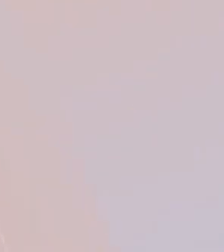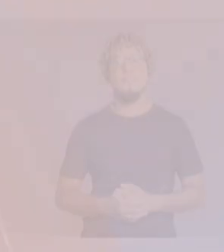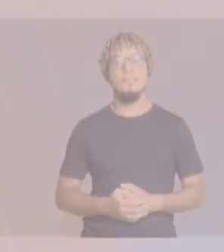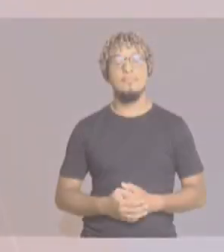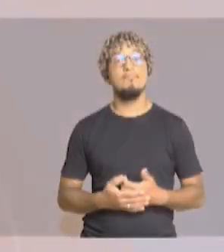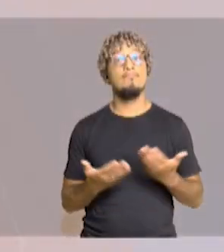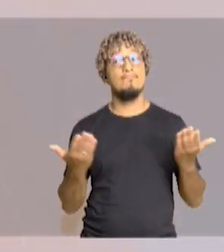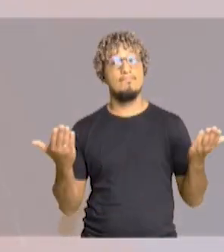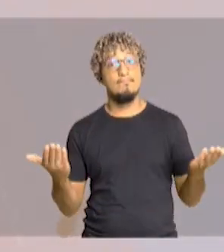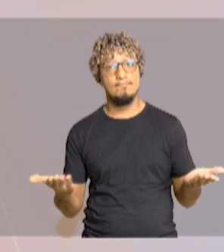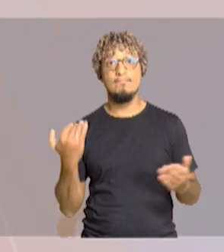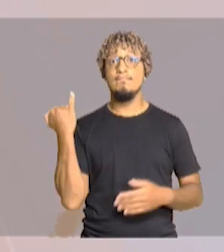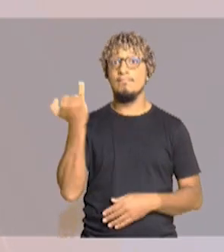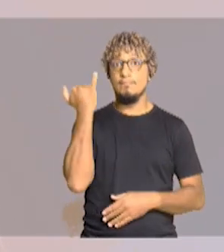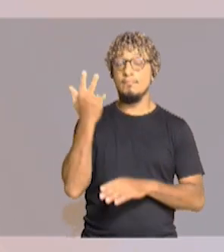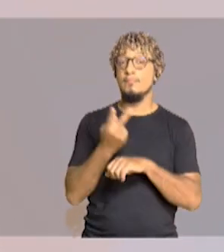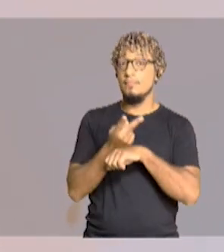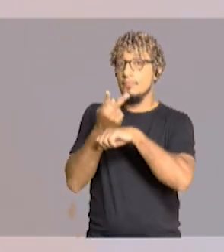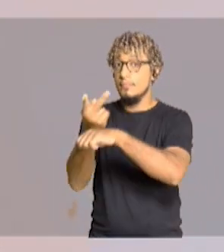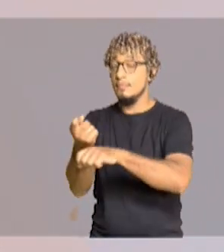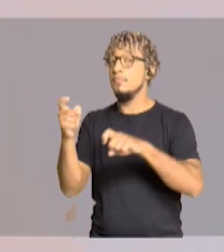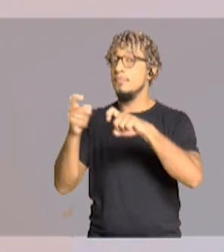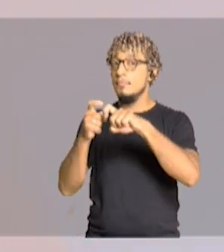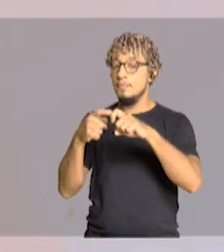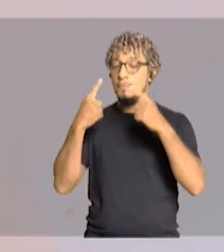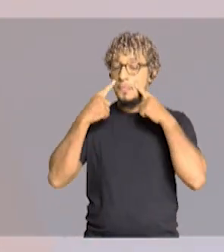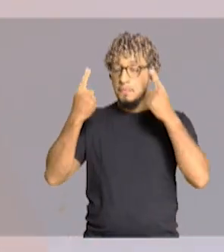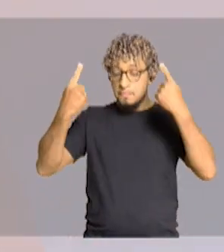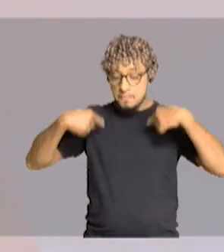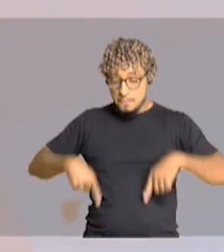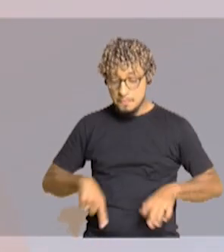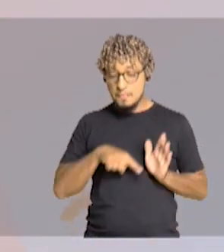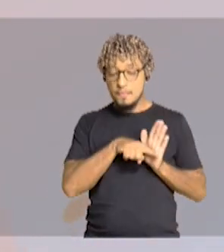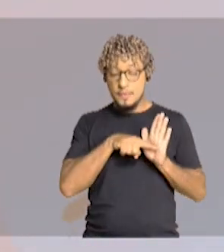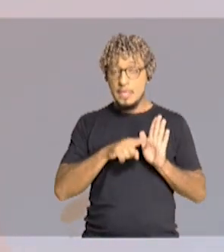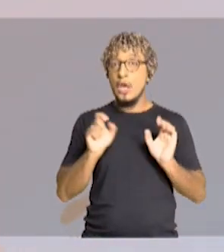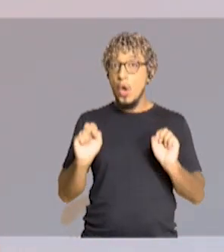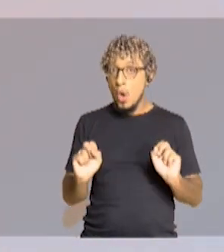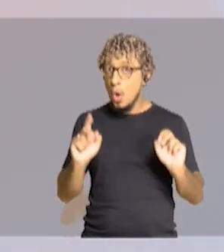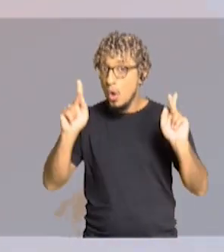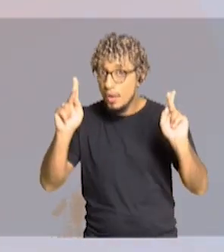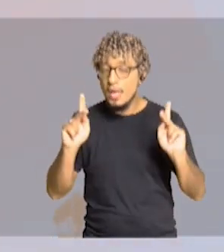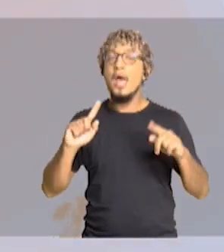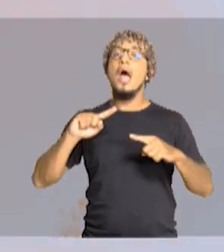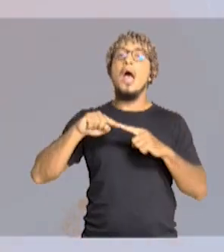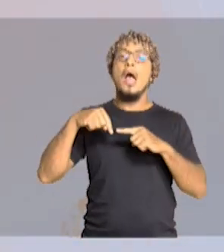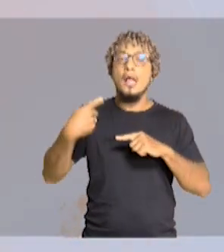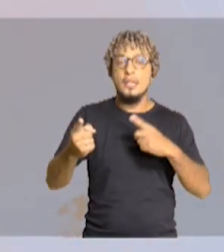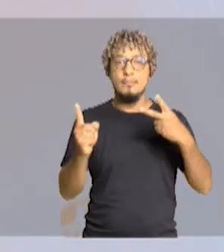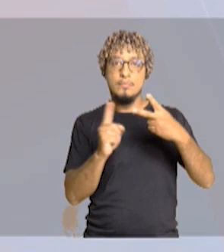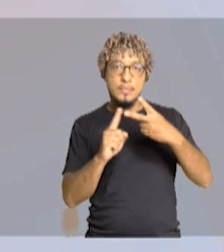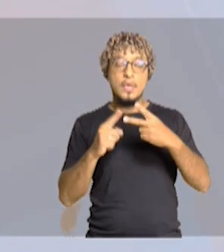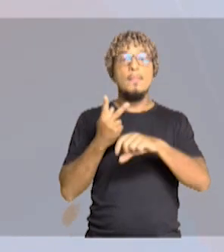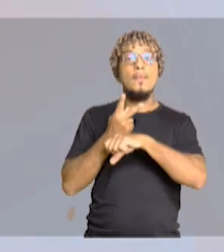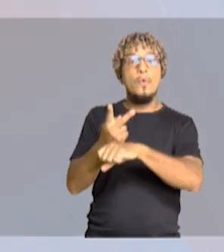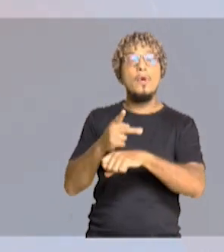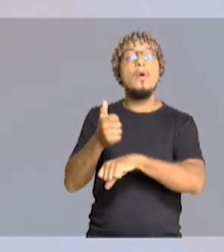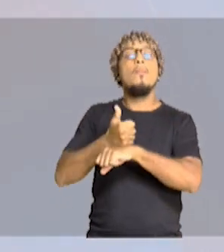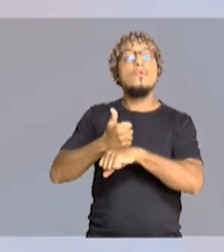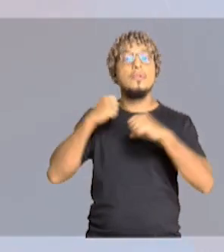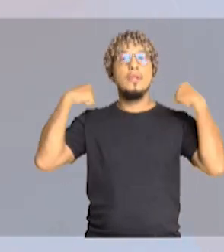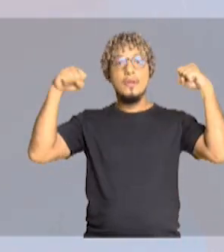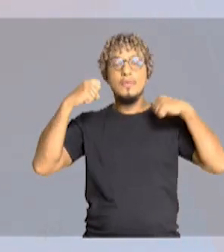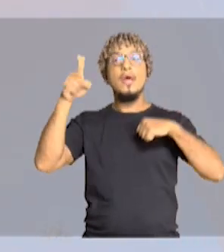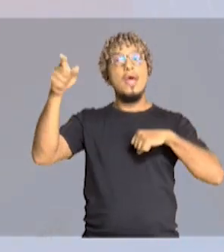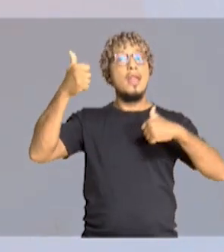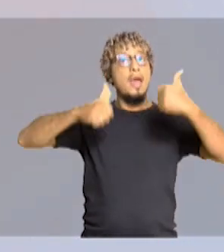é importante procurar um médico para saber se está tudo ok fazer um check-up e logo em seguida procurar um profissional de educação física para